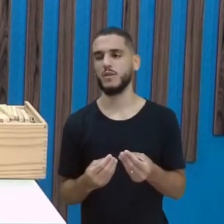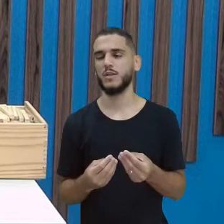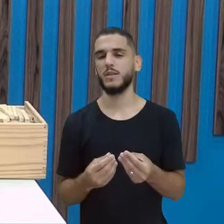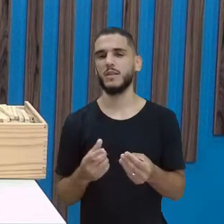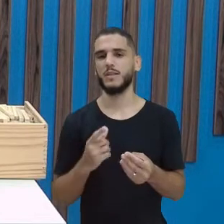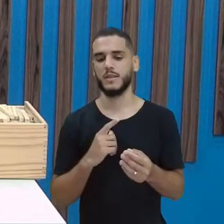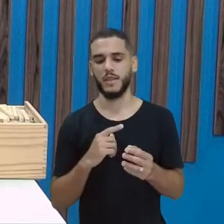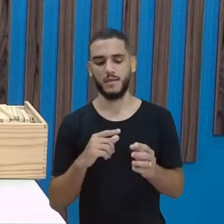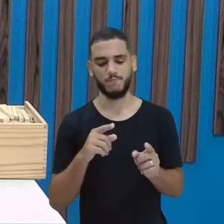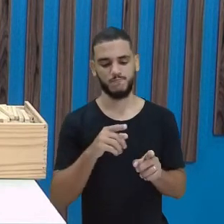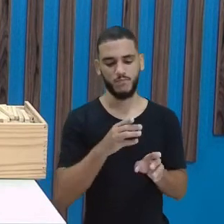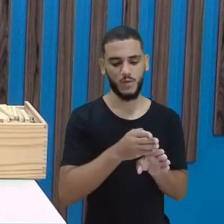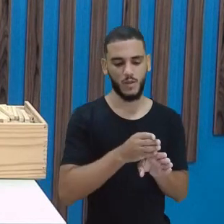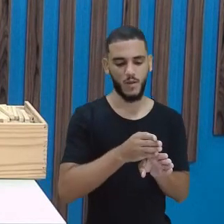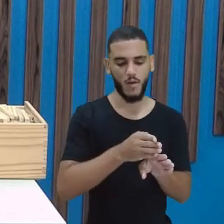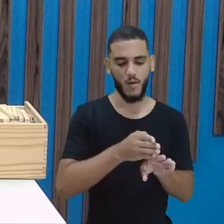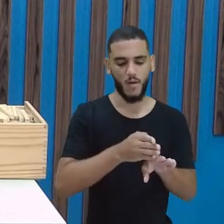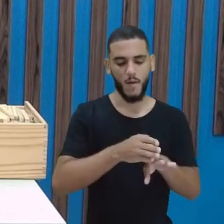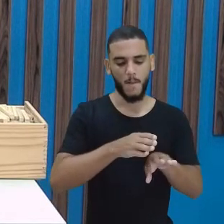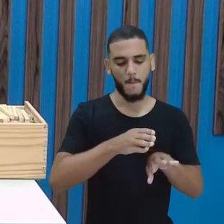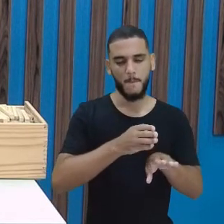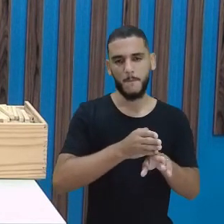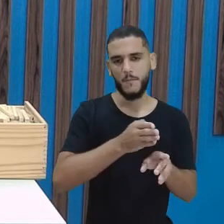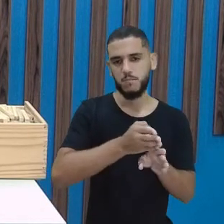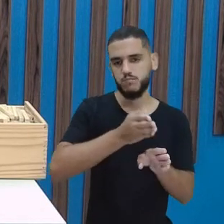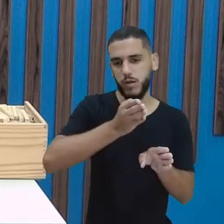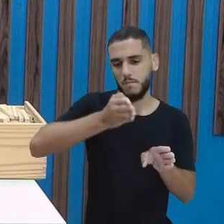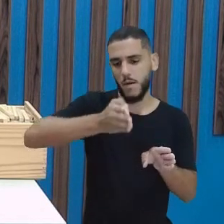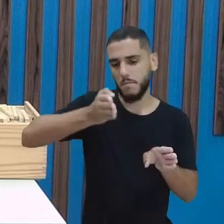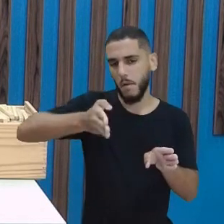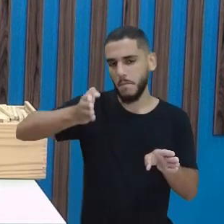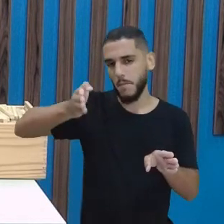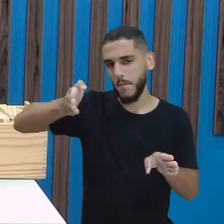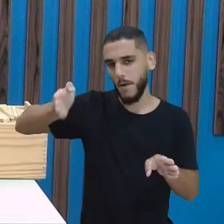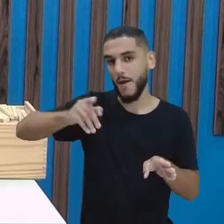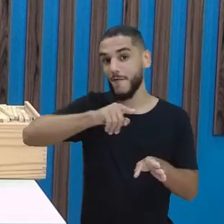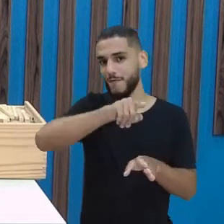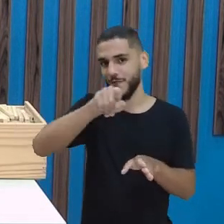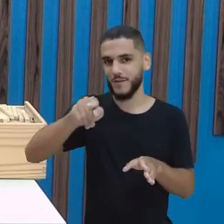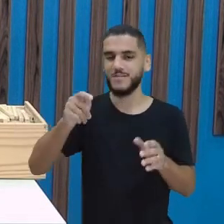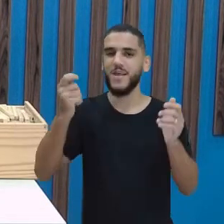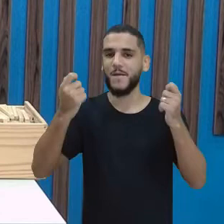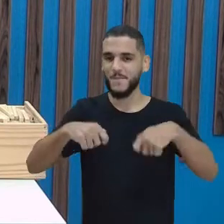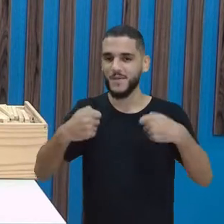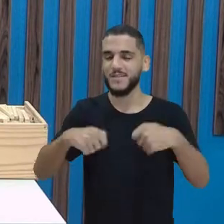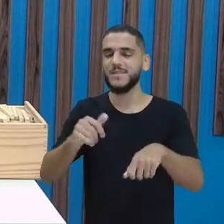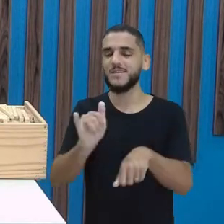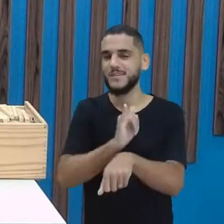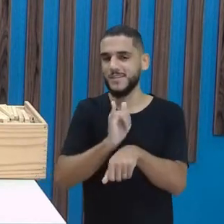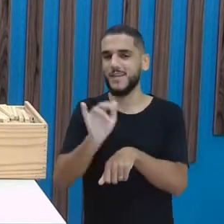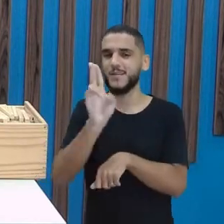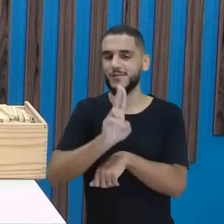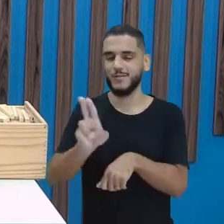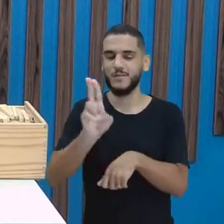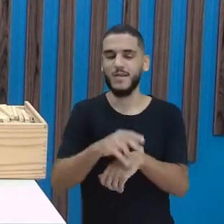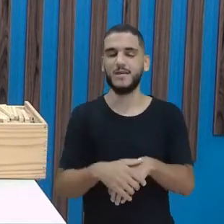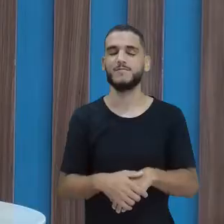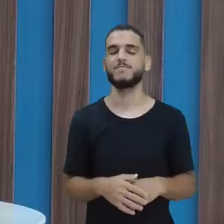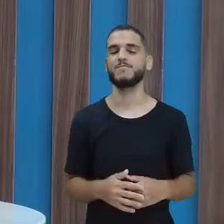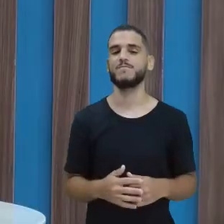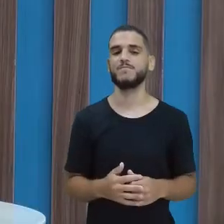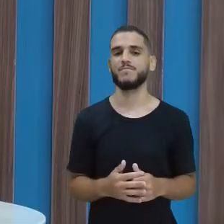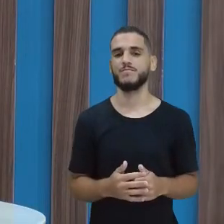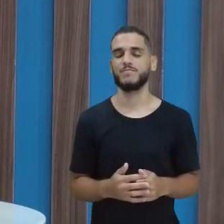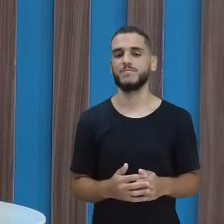do início ao fim, já são outros 500. Aí vocês é que vão ter que fazer o passo a passo para saber. Não é isso, professora Esther?